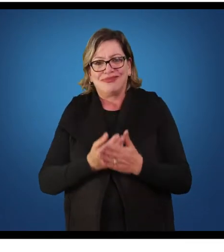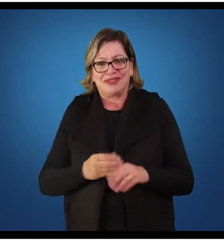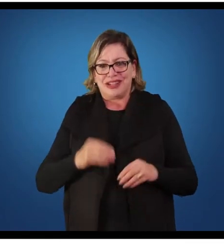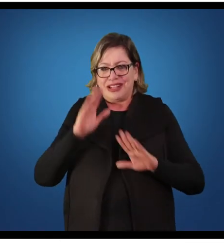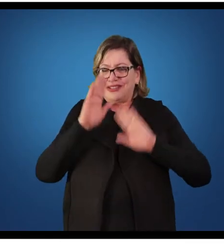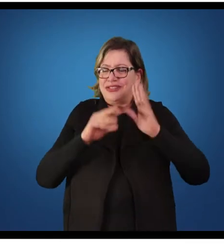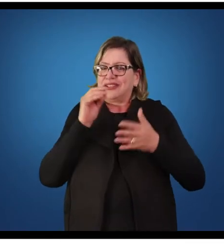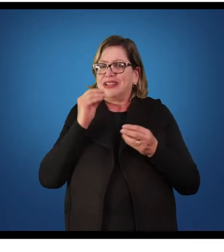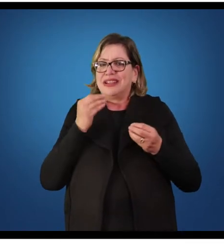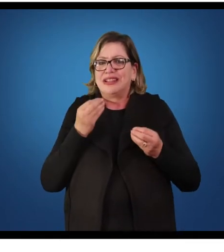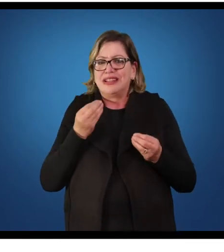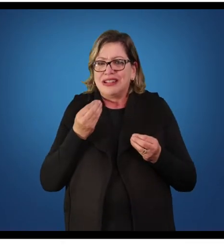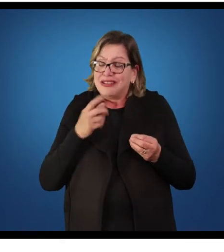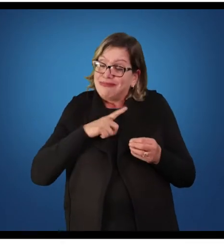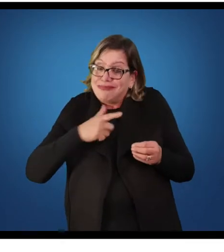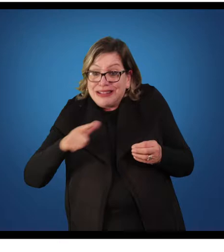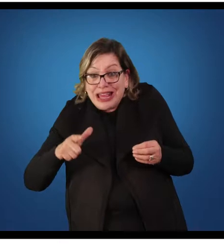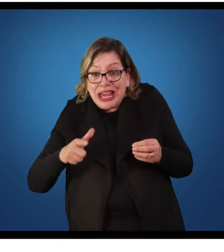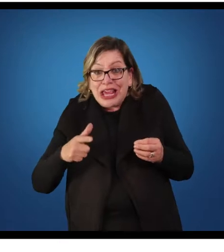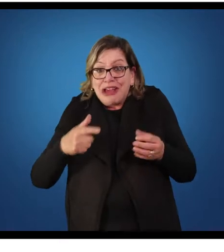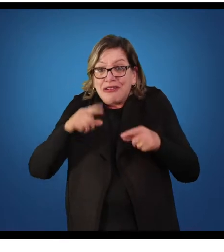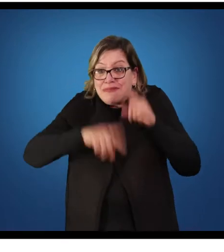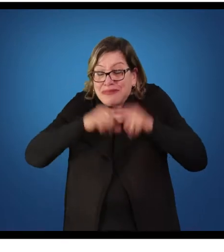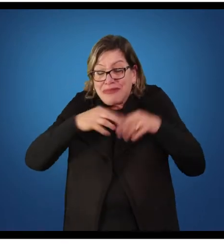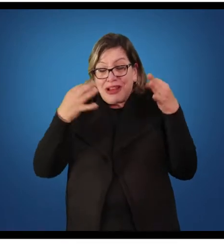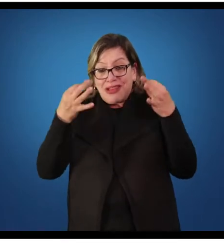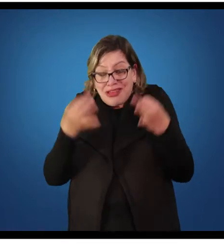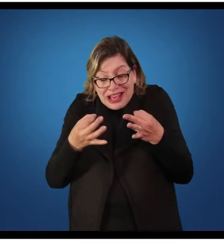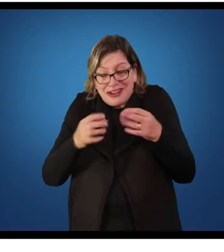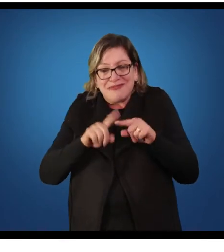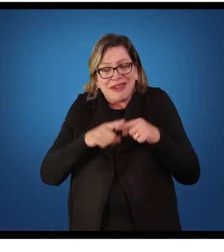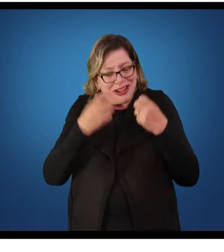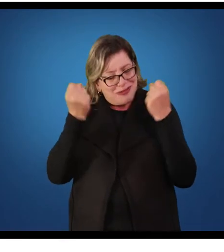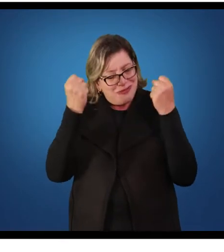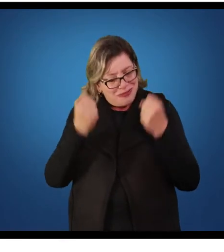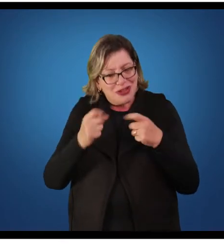necessário e eficiente, tá ok? Beleza? Então,